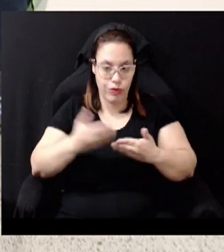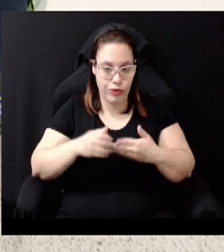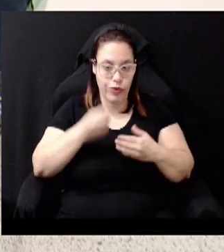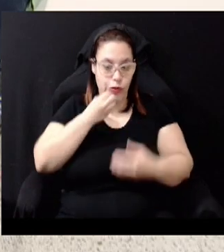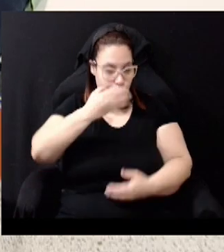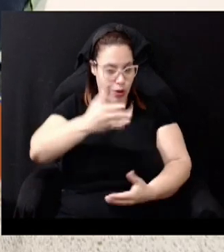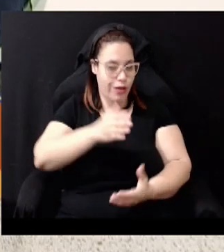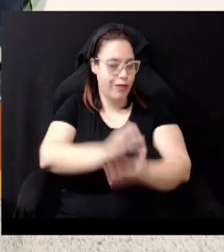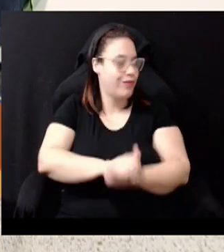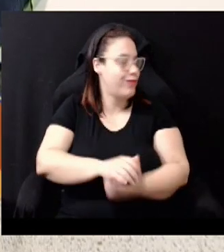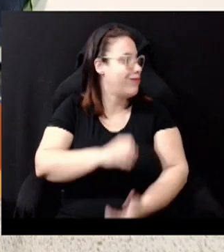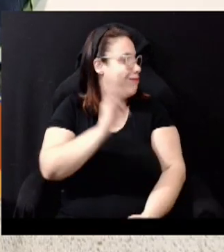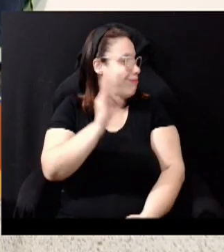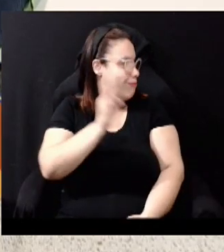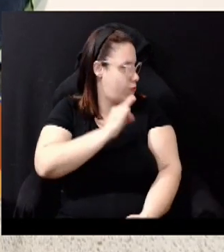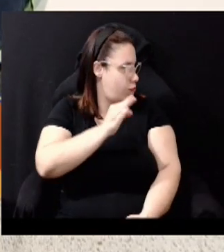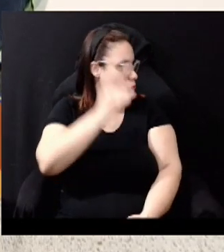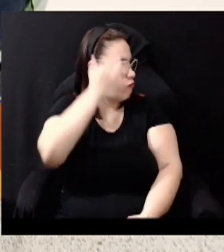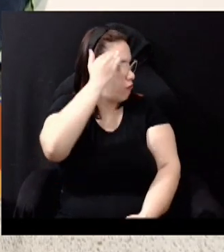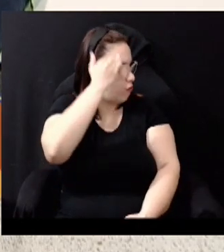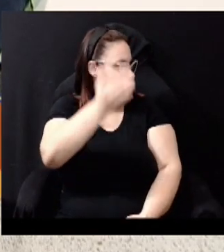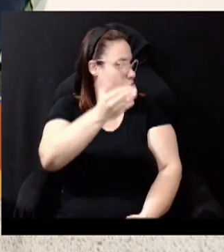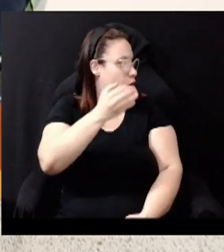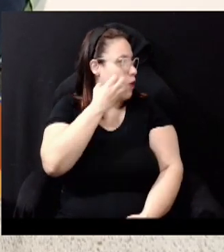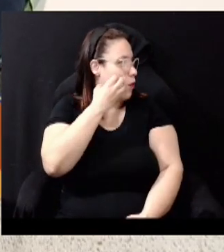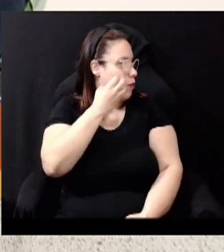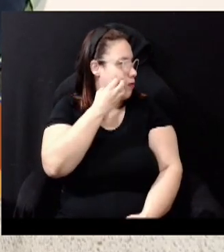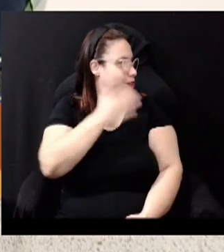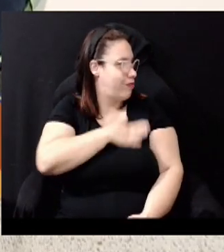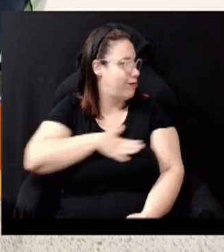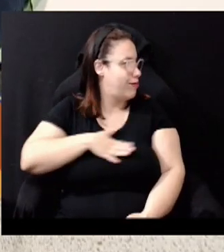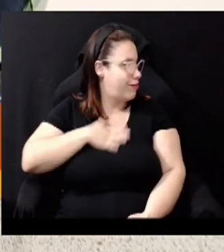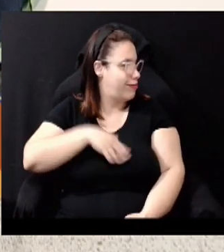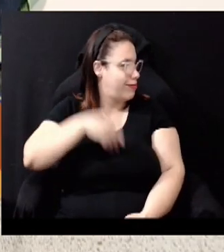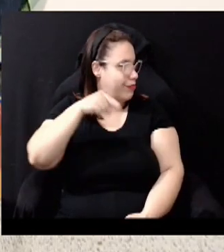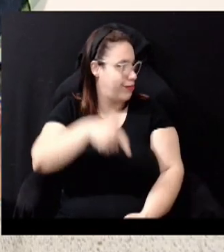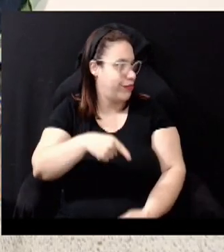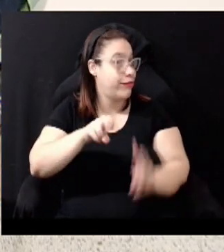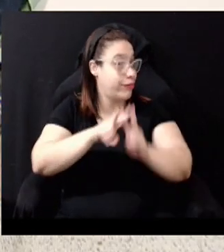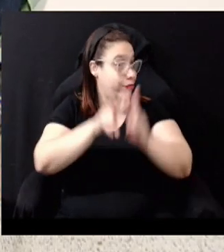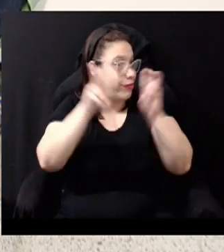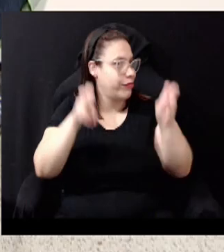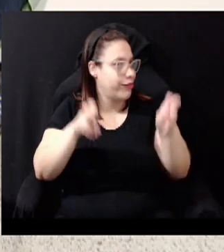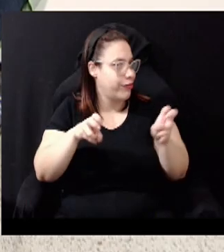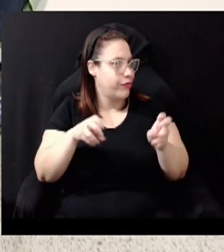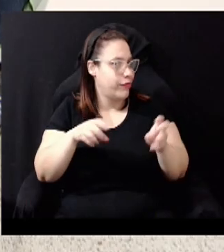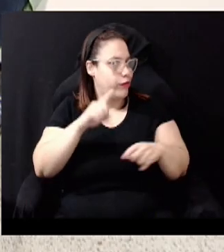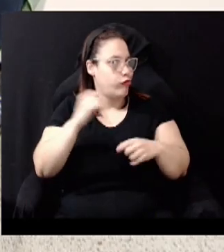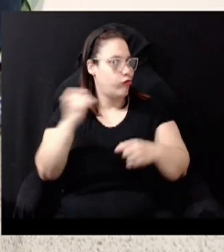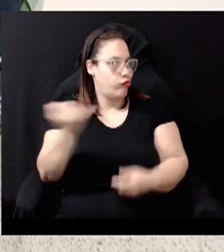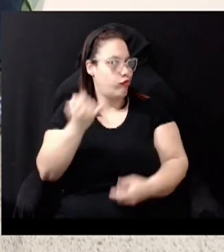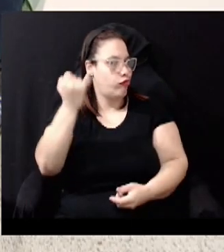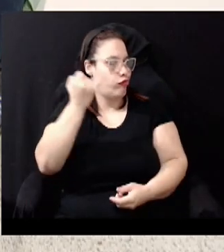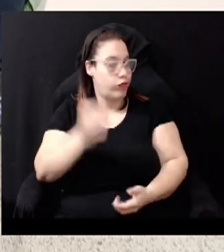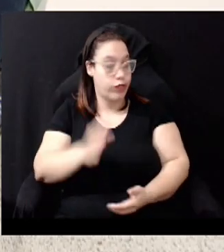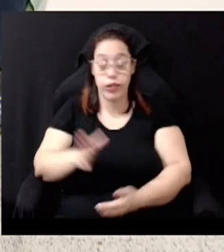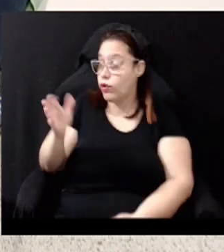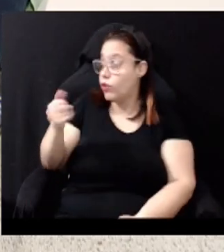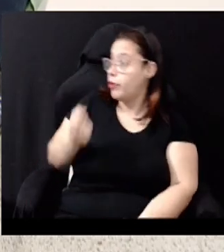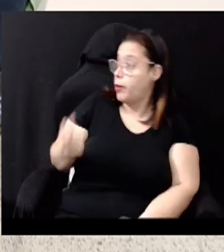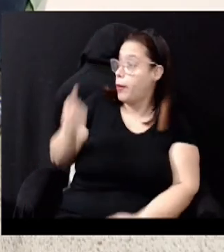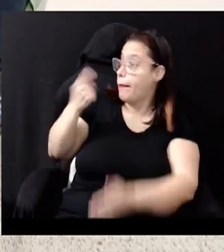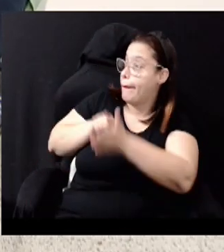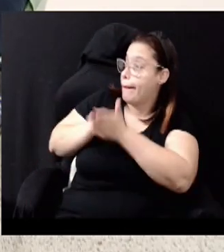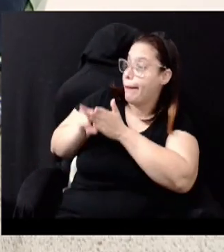Tudo ótimo, eu que agradeço, André. É um prazer estar aqui com vocês para falar de um assunto tão relevante e tão atual. Vamos lá, primeira pergunta, você é contra ou